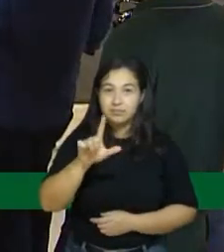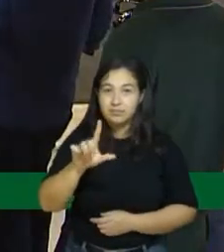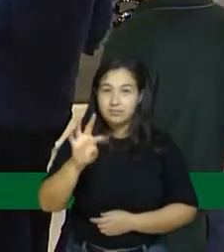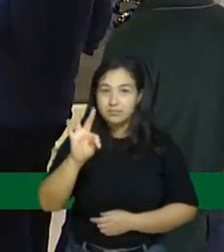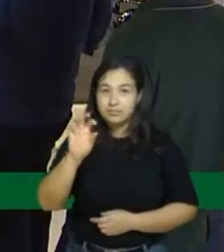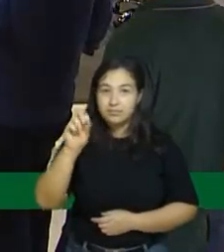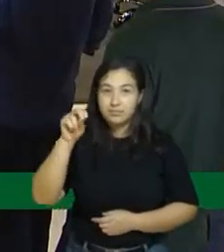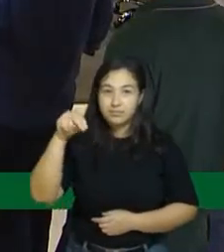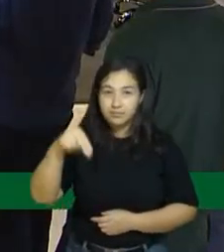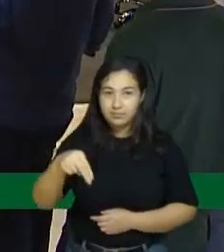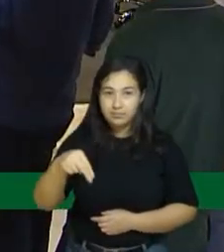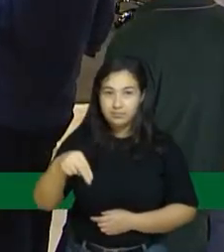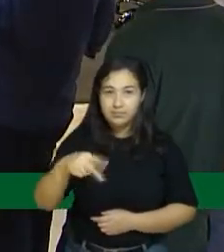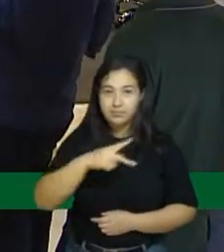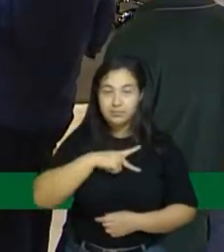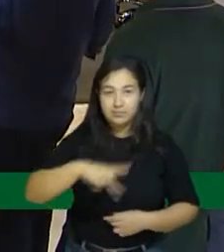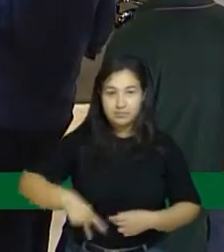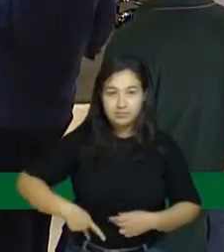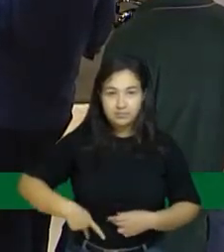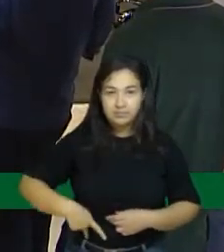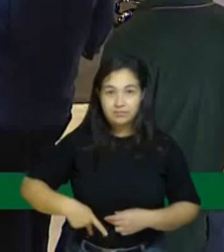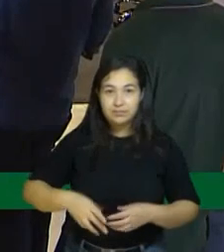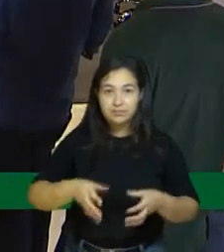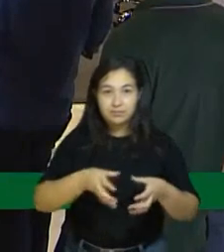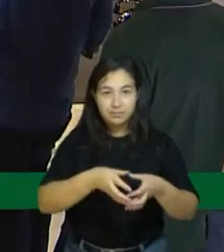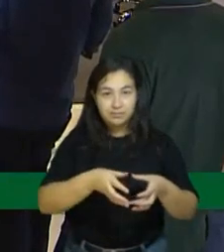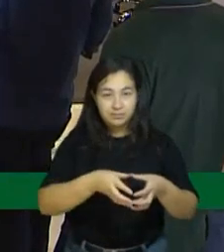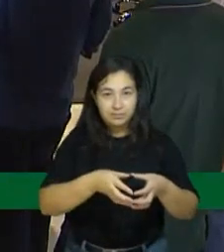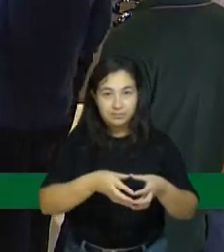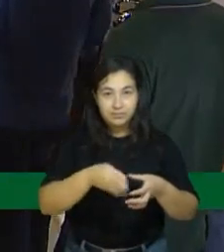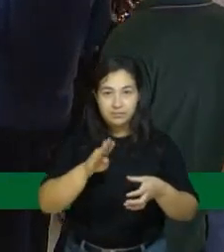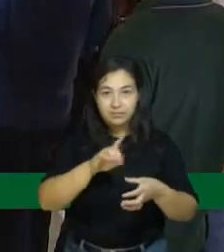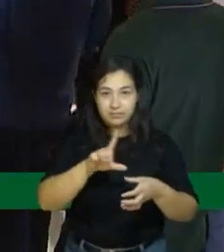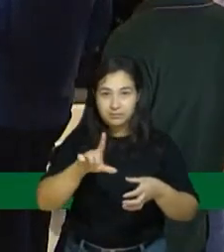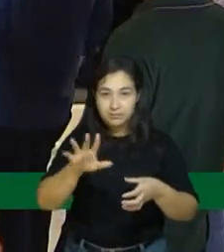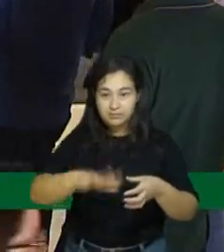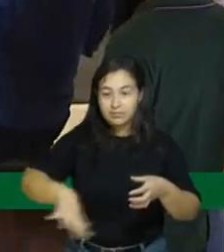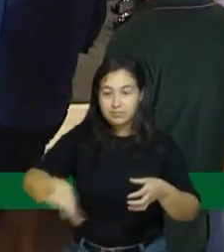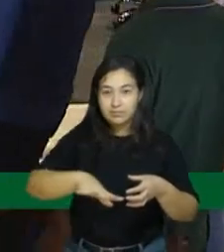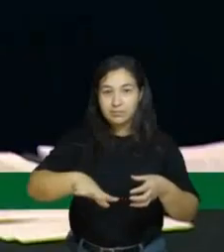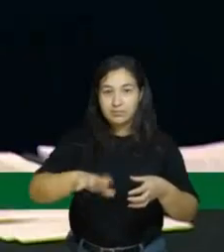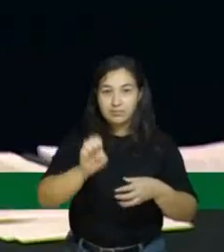Ito Presidente conven blumau valeu